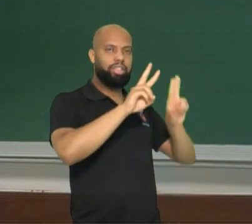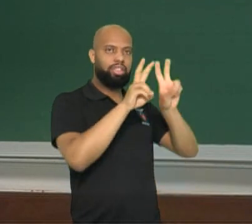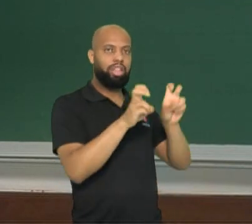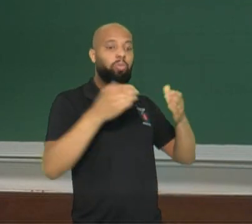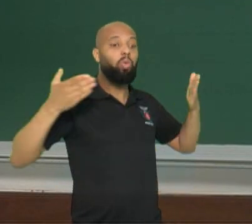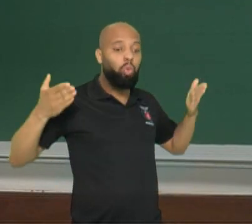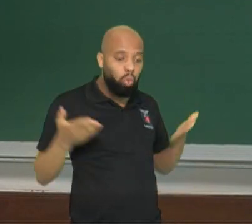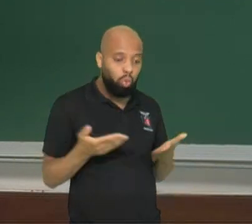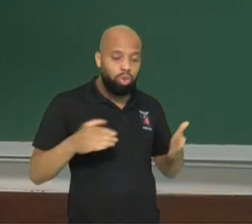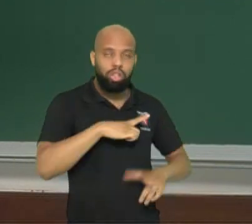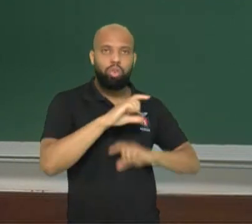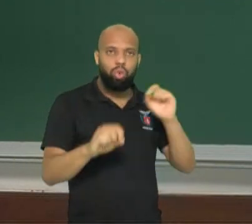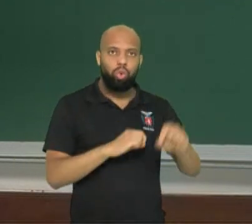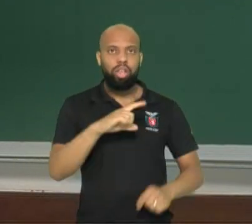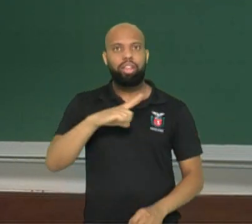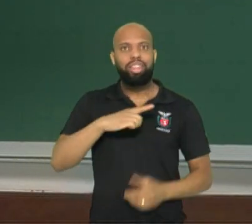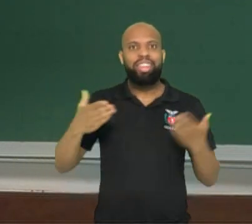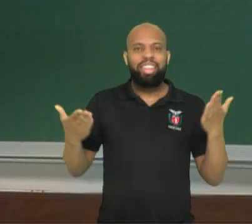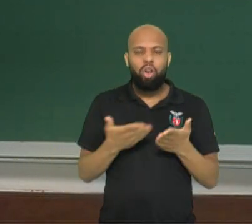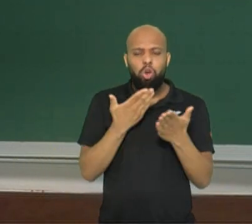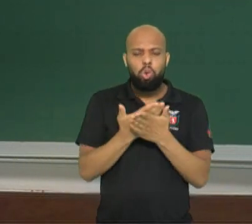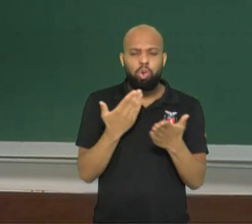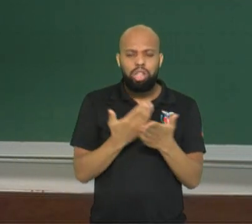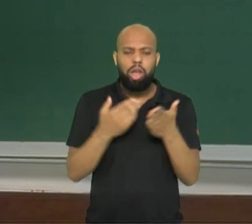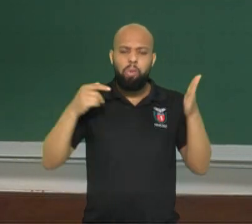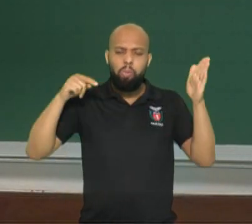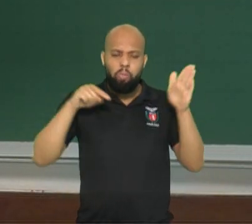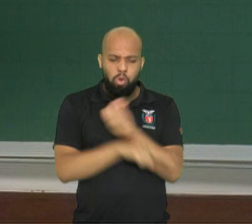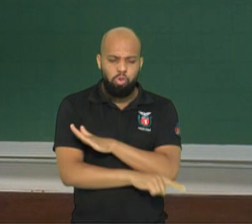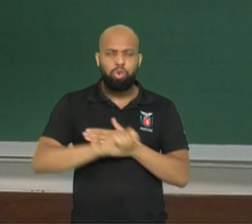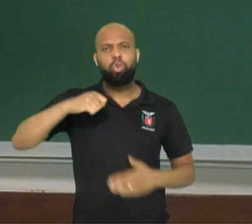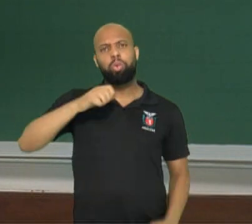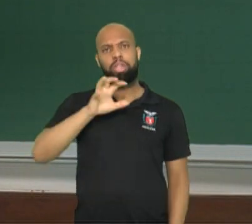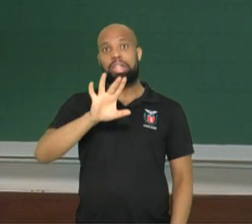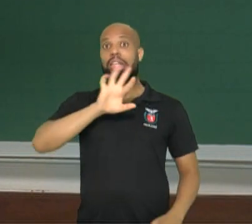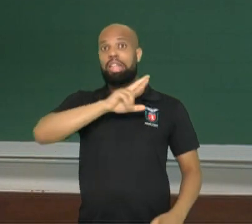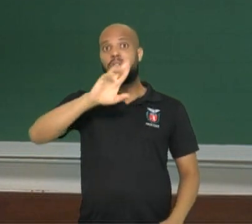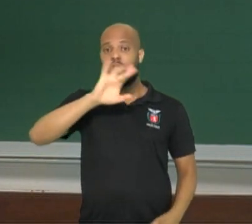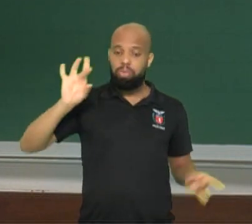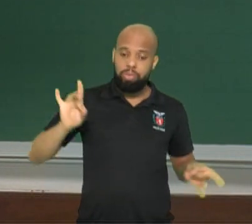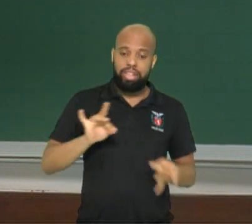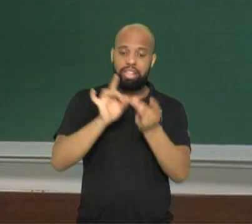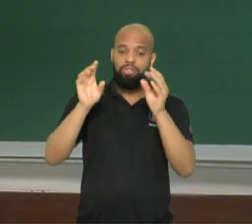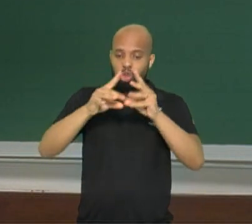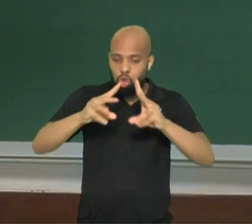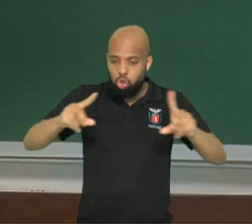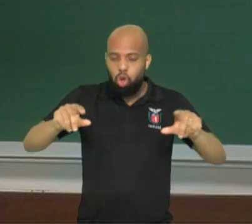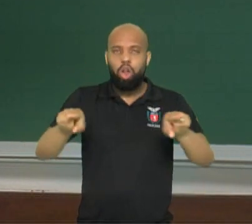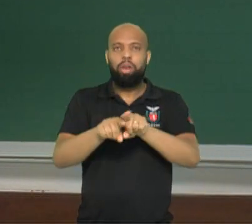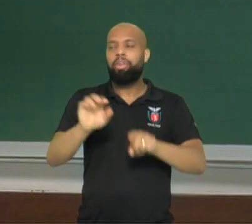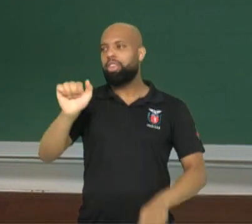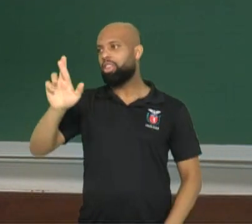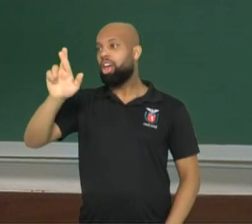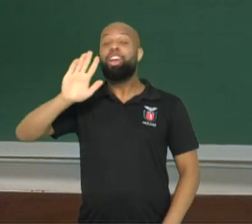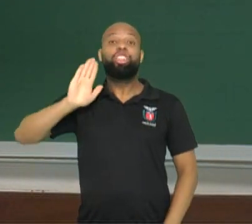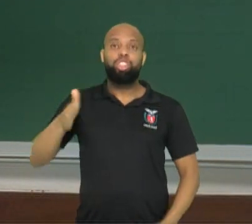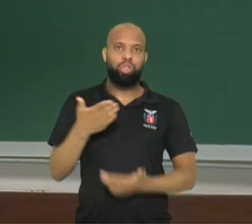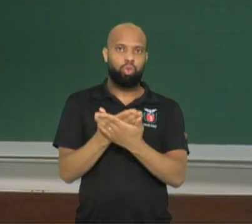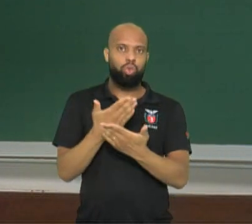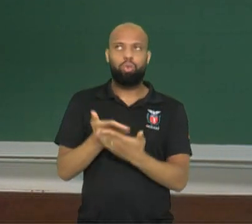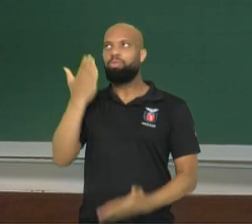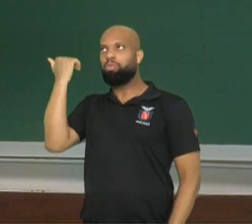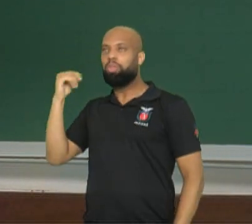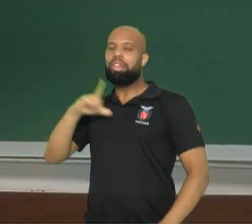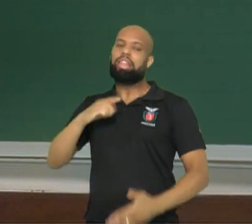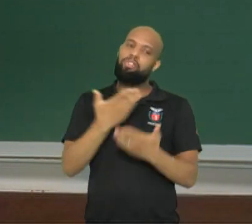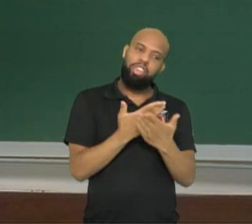a gente vai dar mais uma biologada sobre o assunto. Não vai trazer lá falando especificamente sobre o solo, sobre o ar, porque tudo isso a gente já falou na aula de